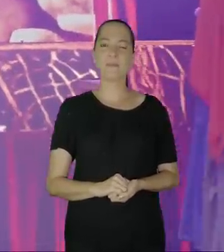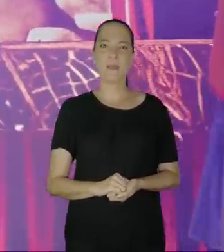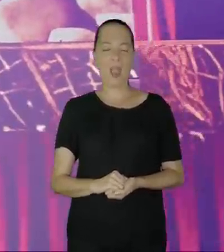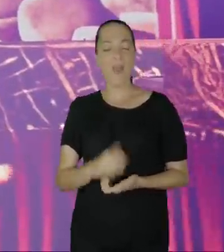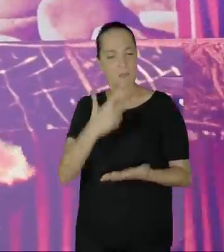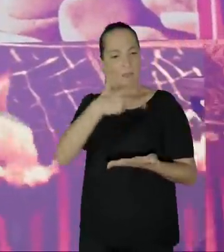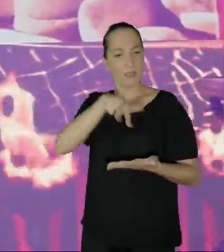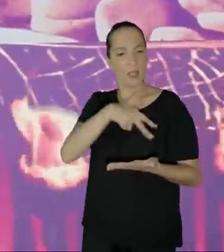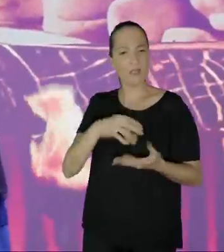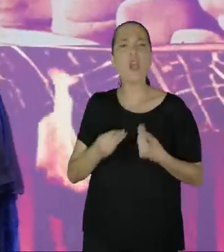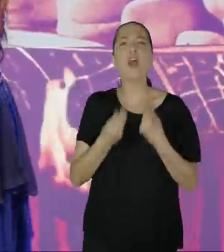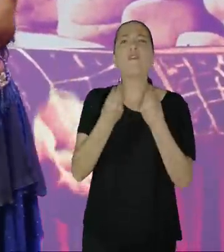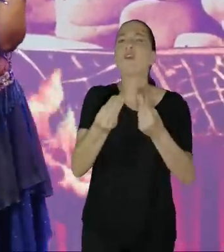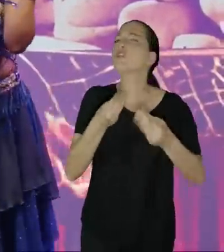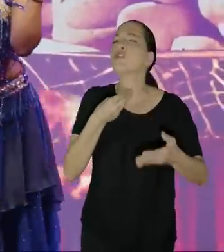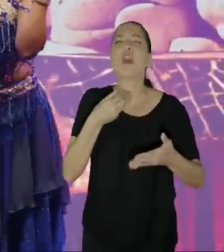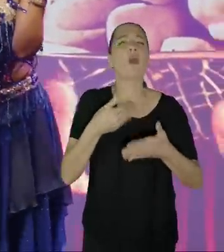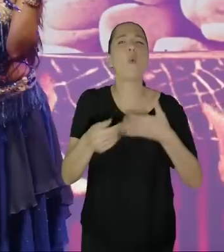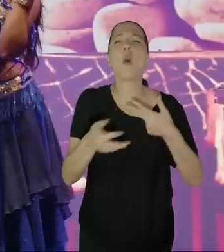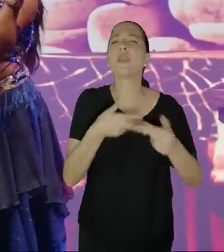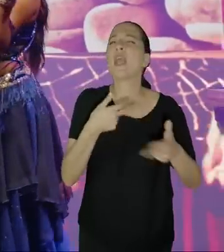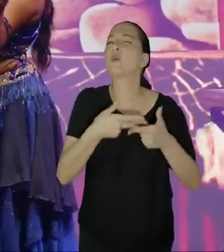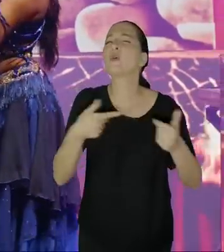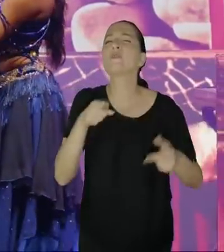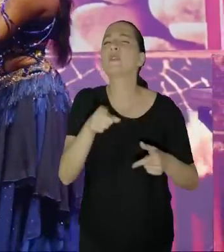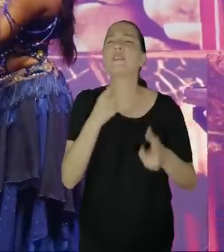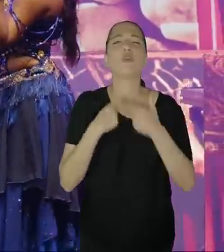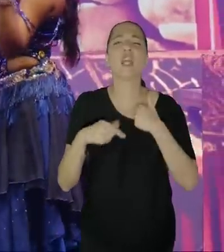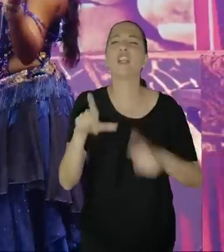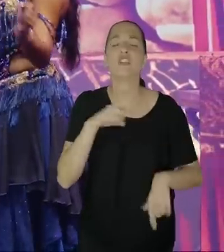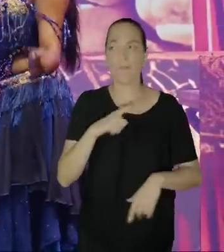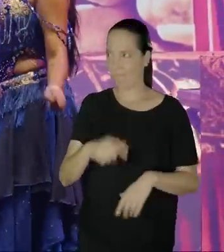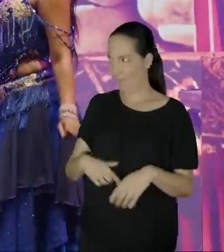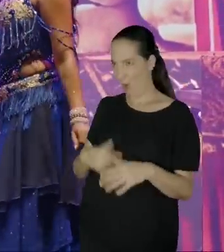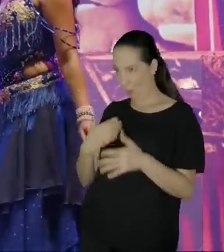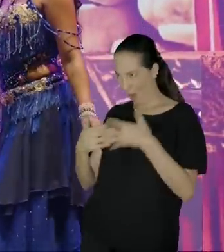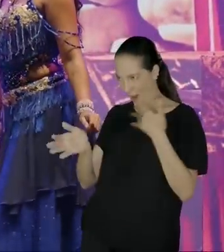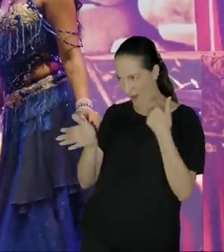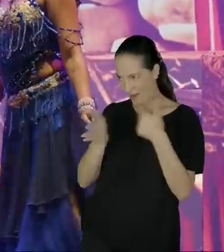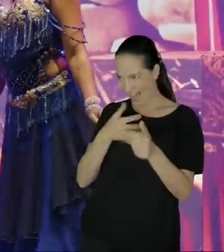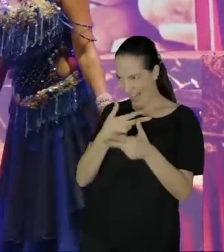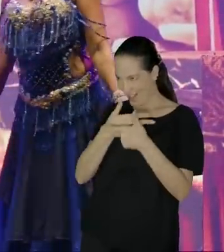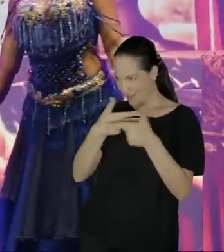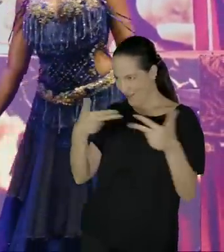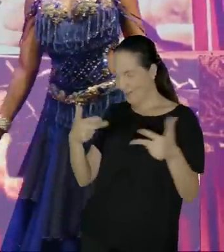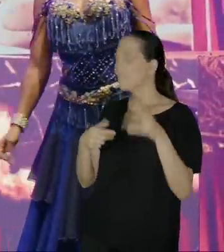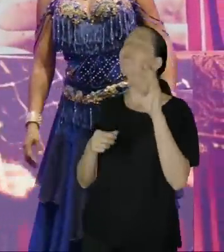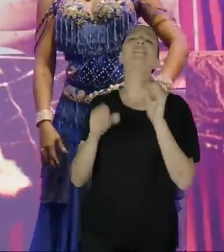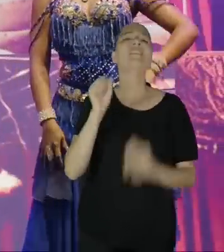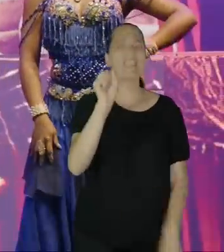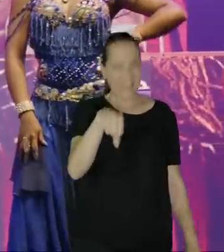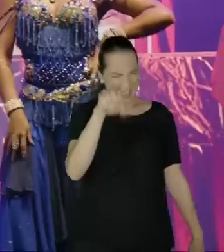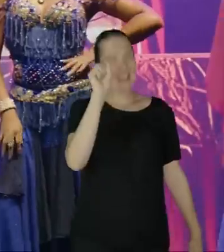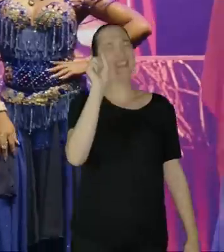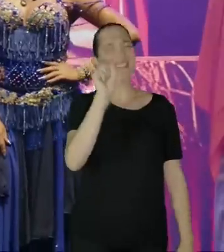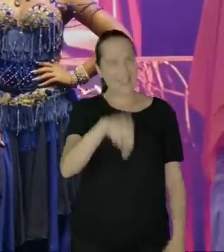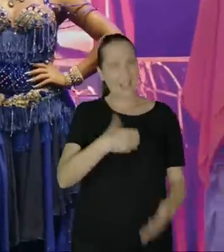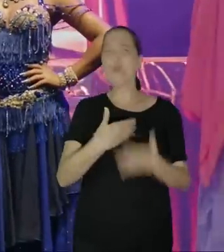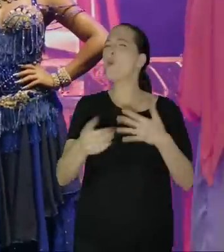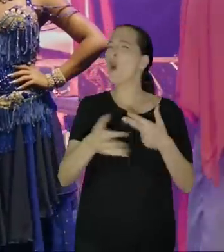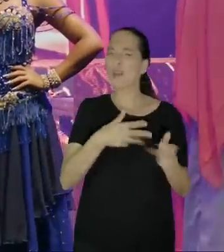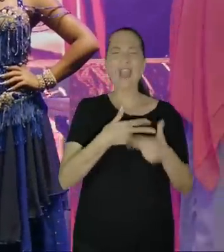Dance e eu lhe darei o que quiser em troca. Qualquer coisa? Sim, sim. Qualquer coisa.